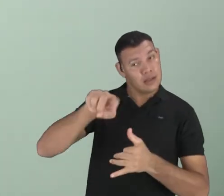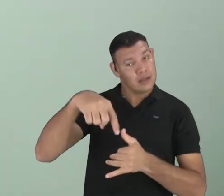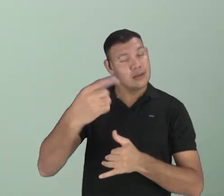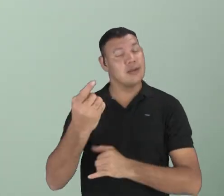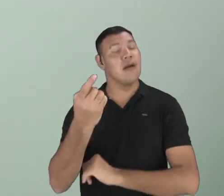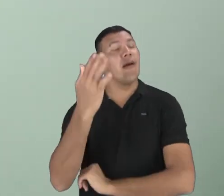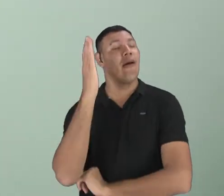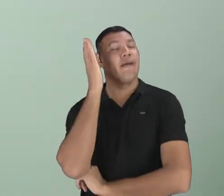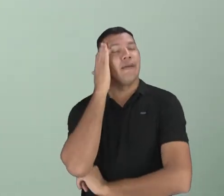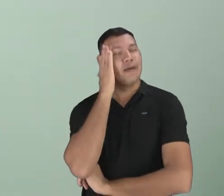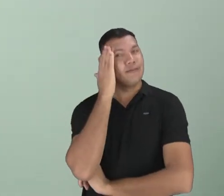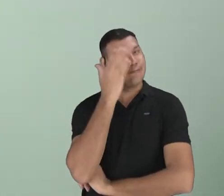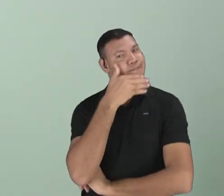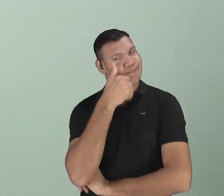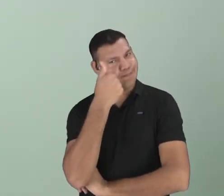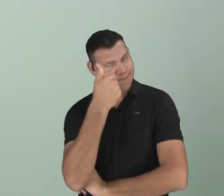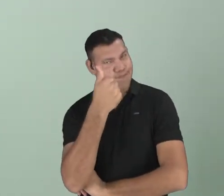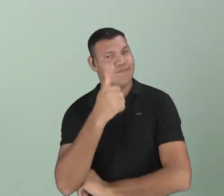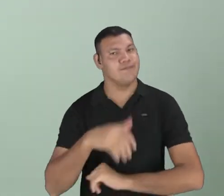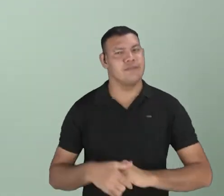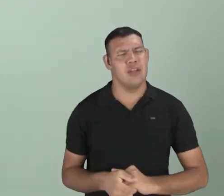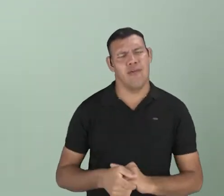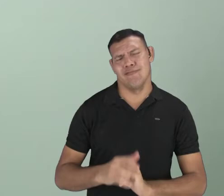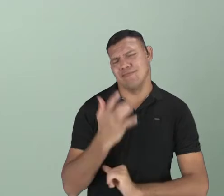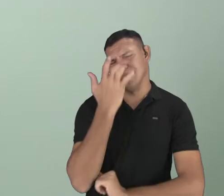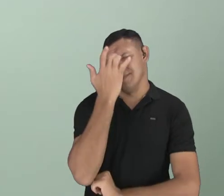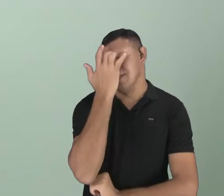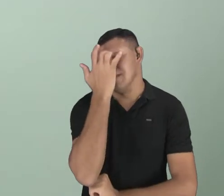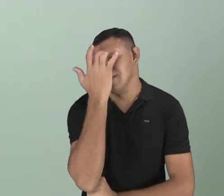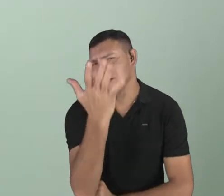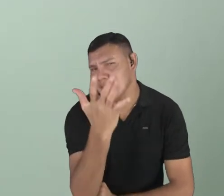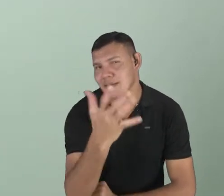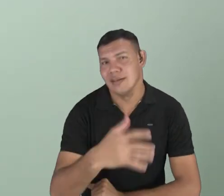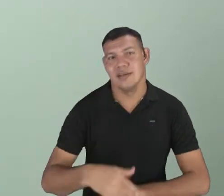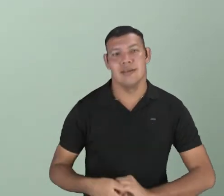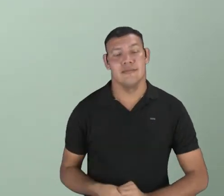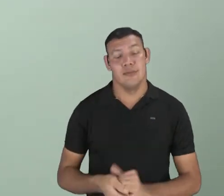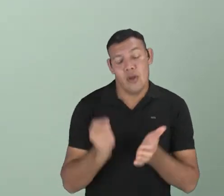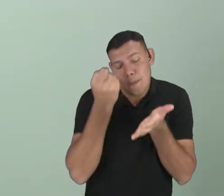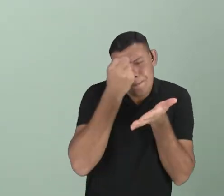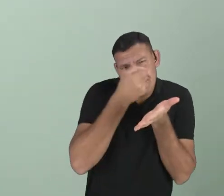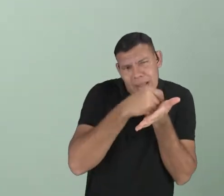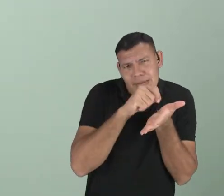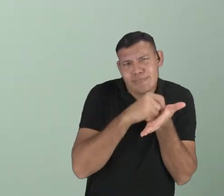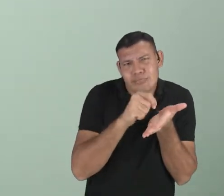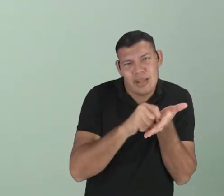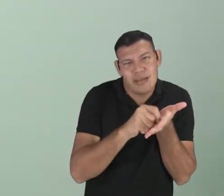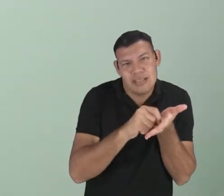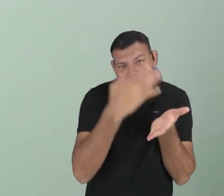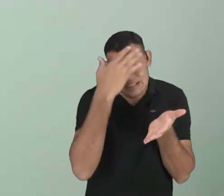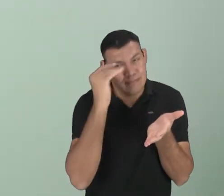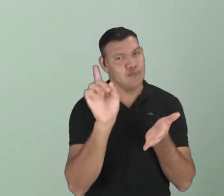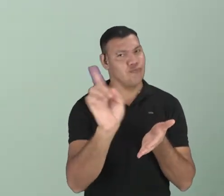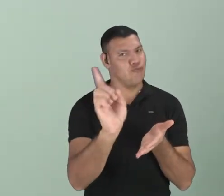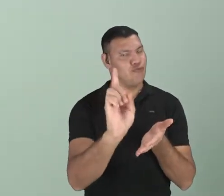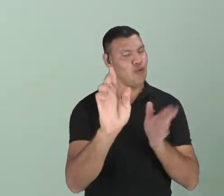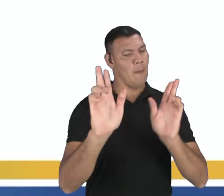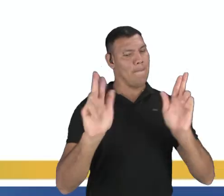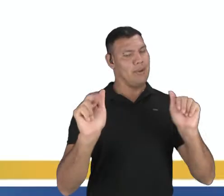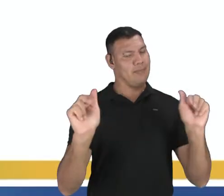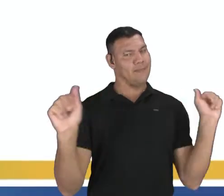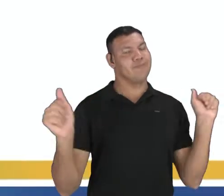entender melhor, ok? Ela é facinha assim. Anota aí que você nunca mais vai